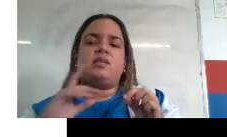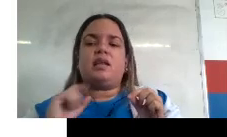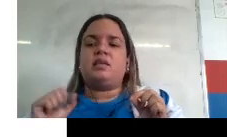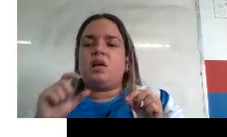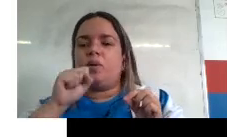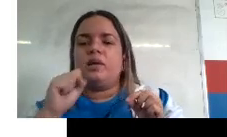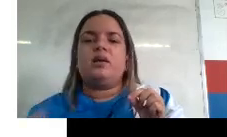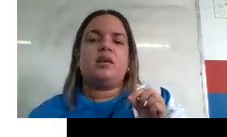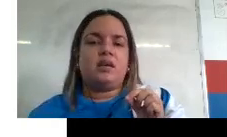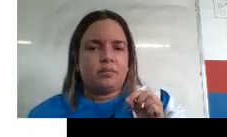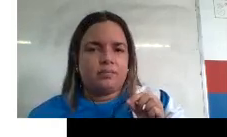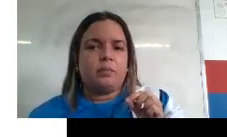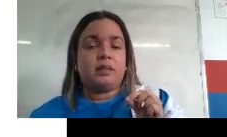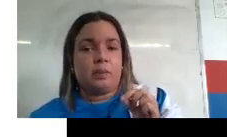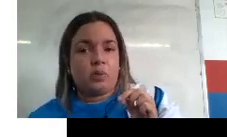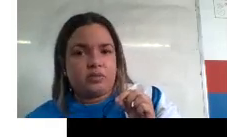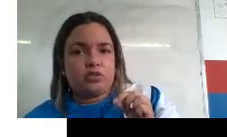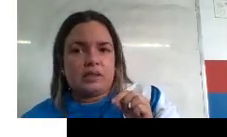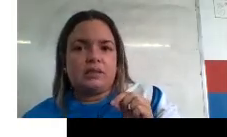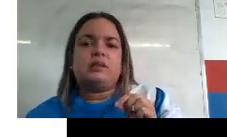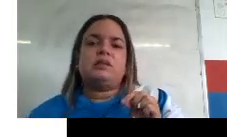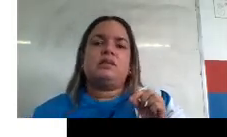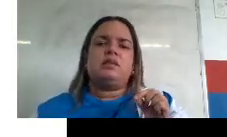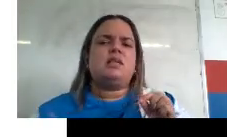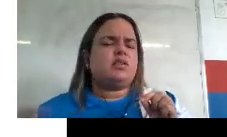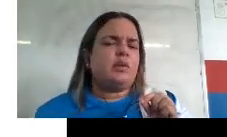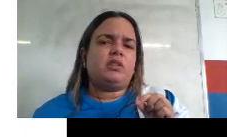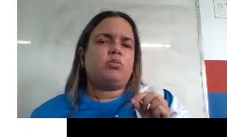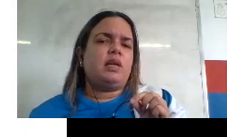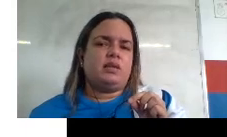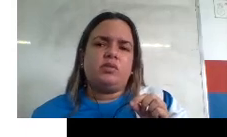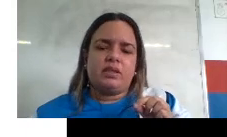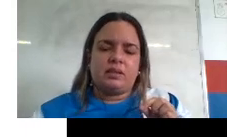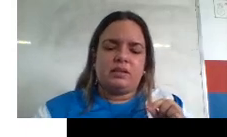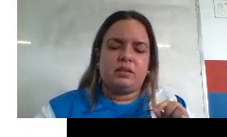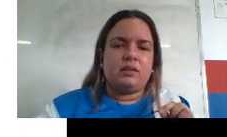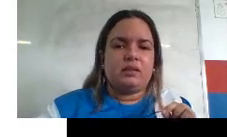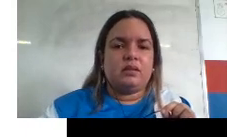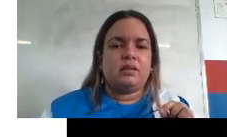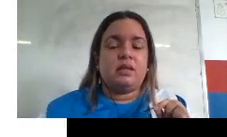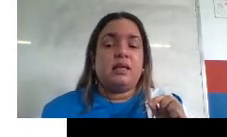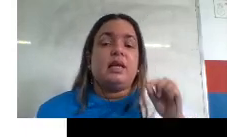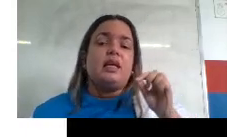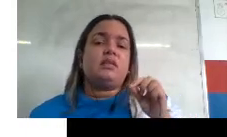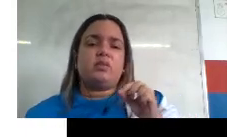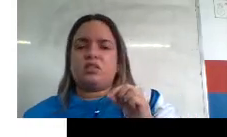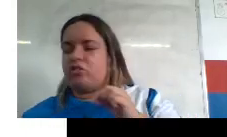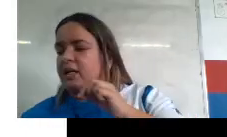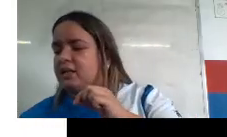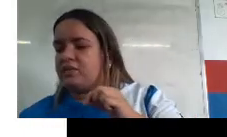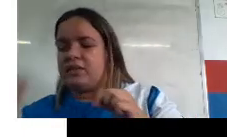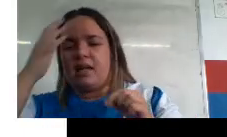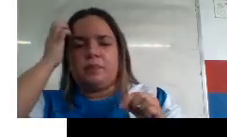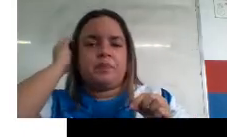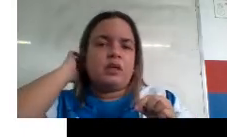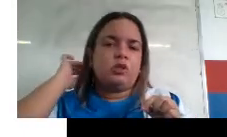tipo de violência, ela tem, ó, que manter a boca fechada. E isso permite as mulheres sofrerem. Então, vocês têm